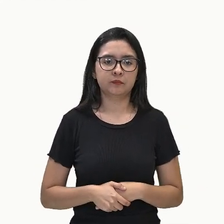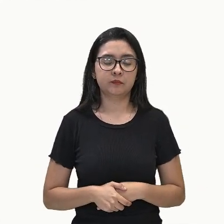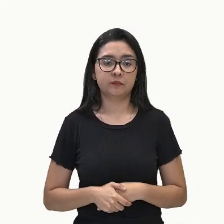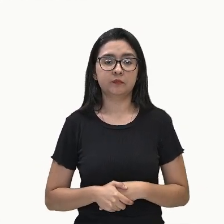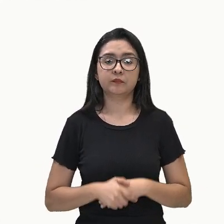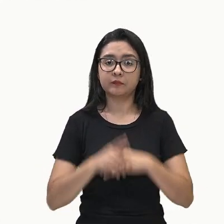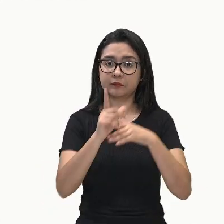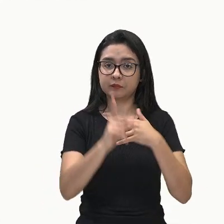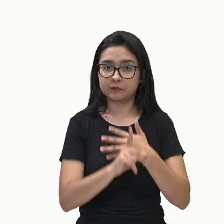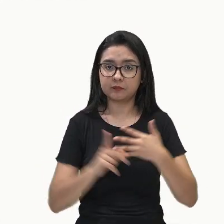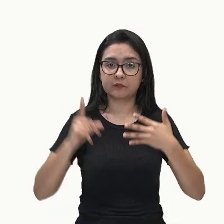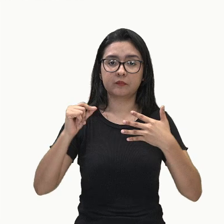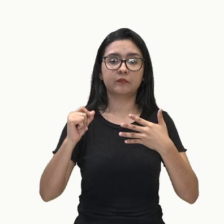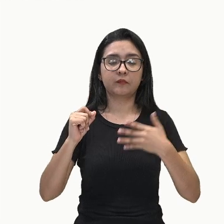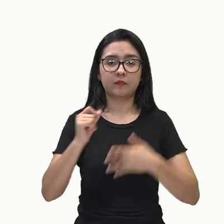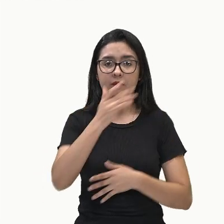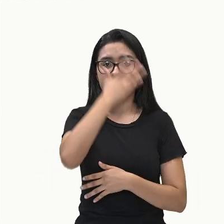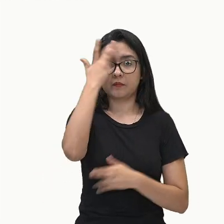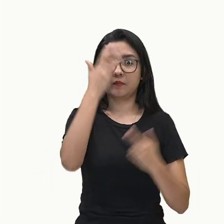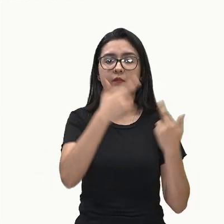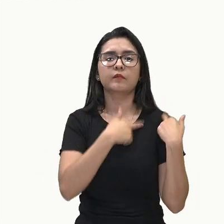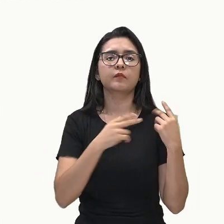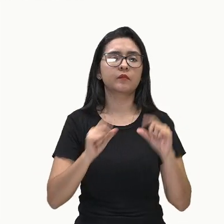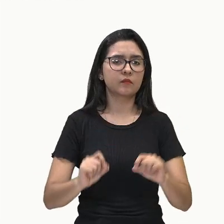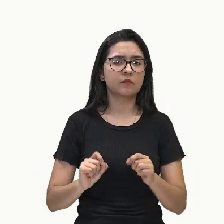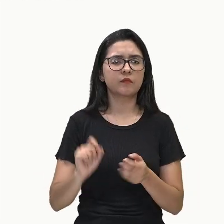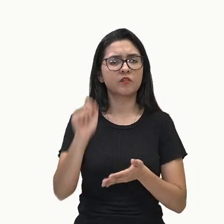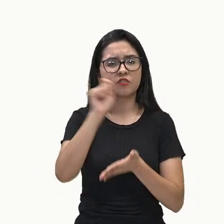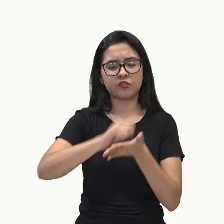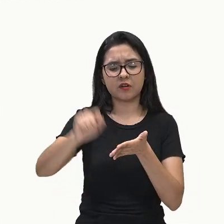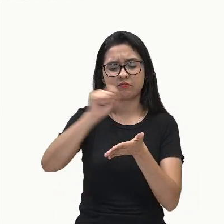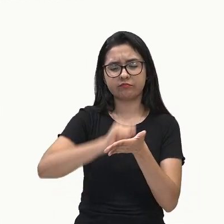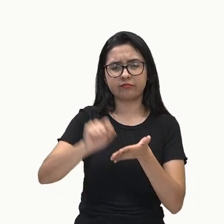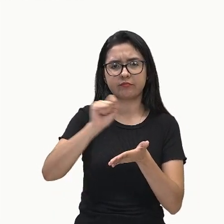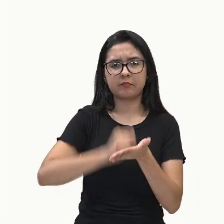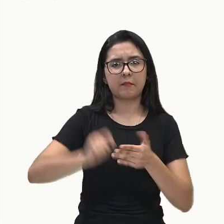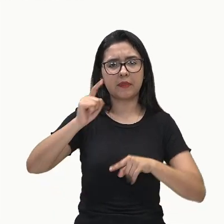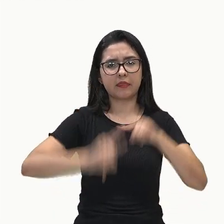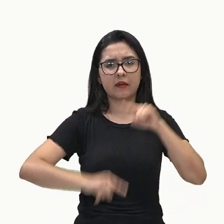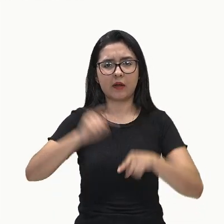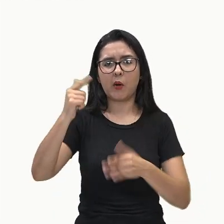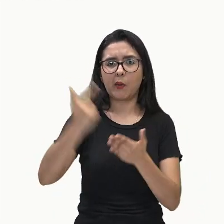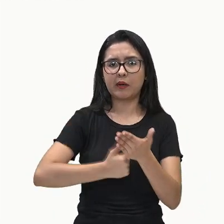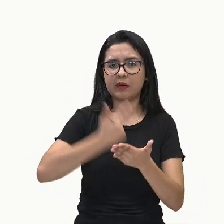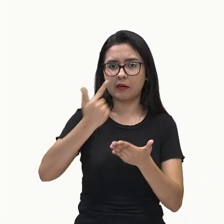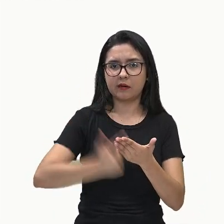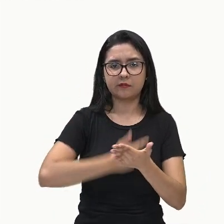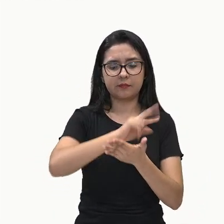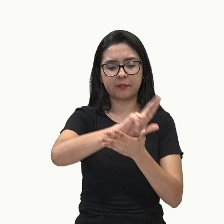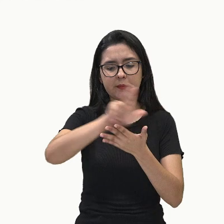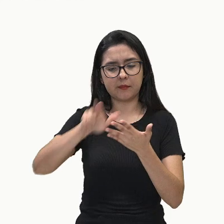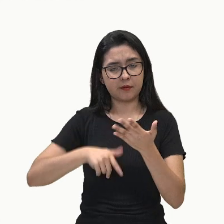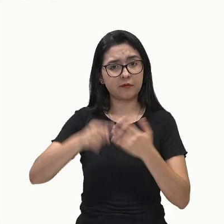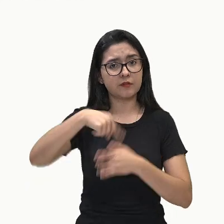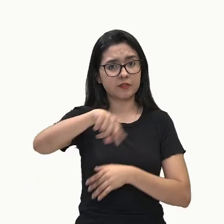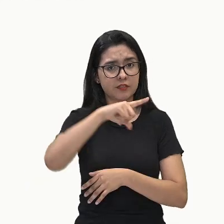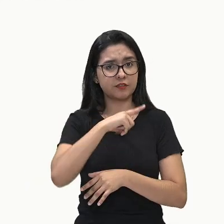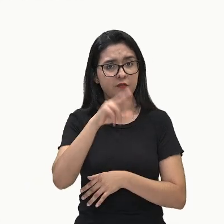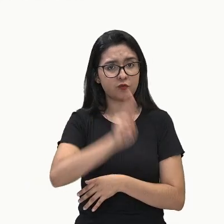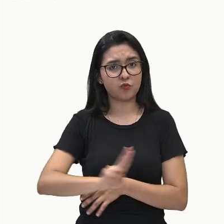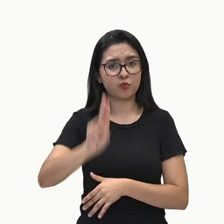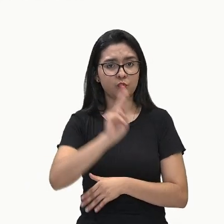o autor vai ser a pessoa que escreve todo esse material que vocês têm acesso,